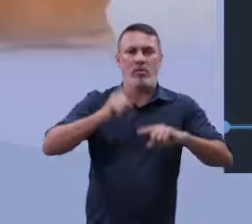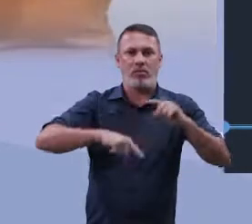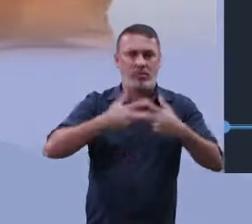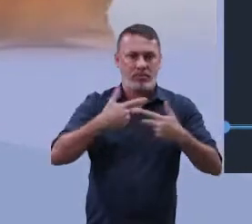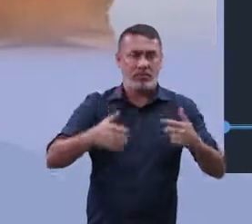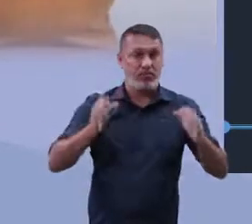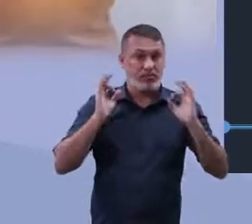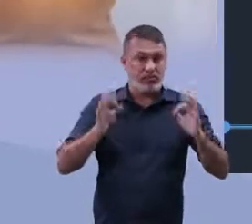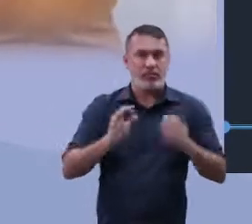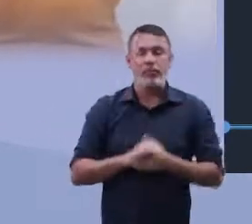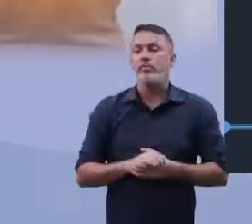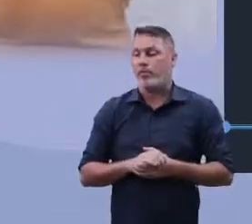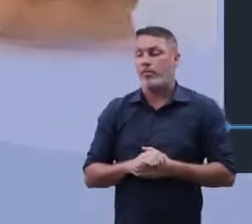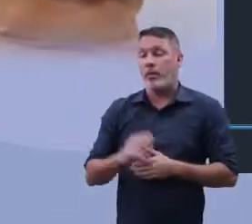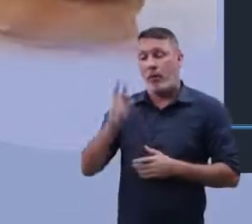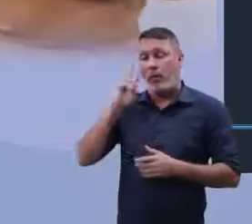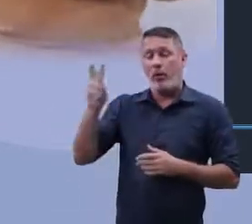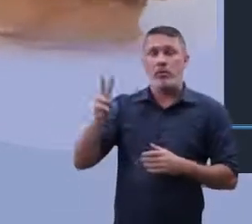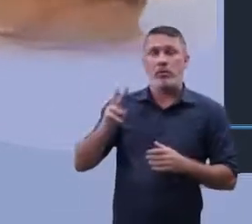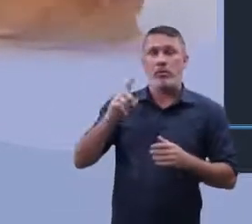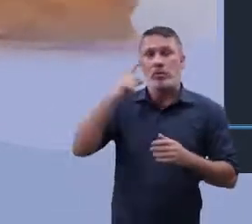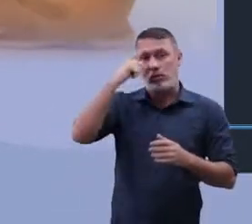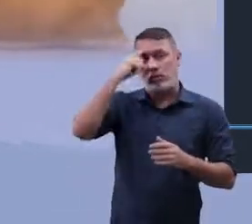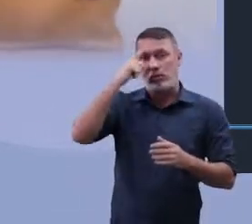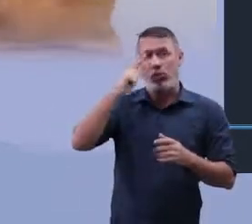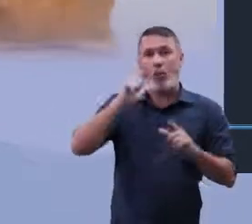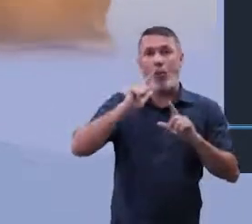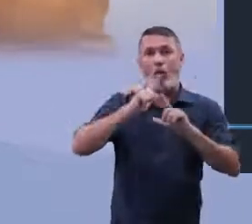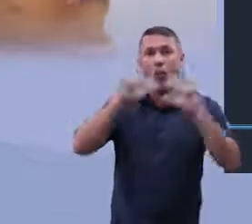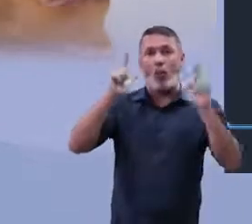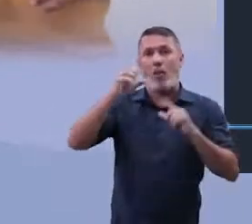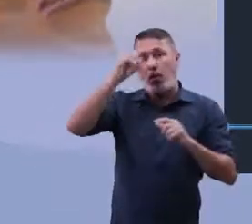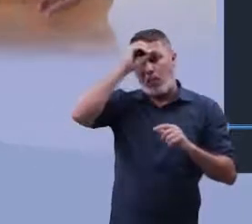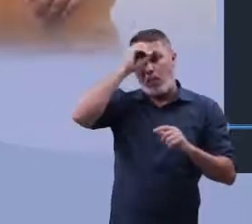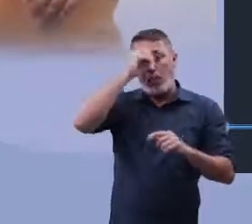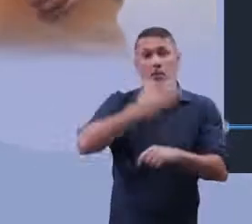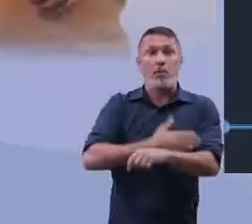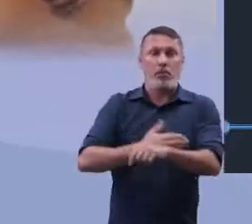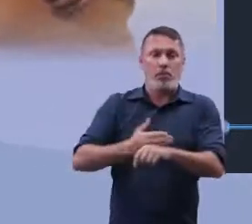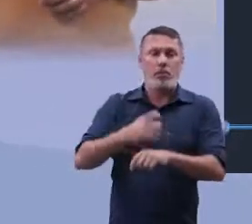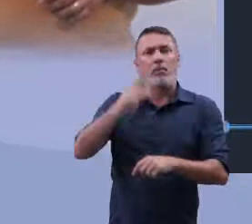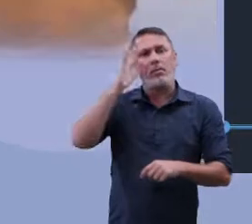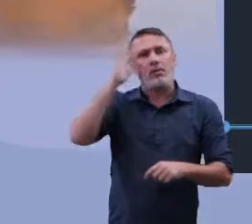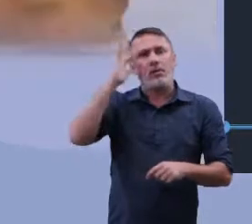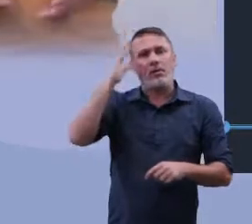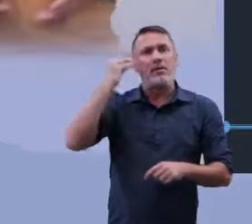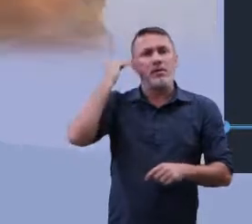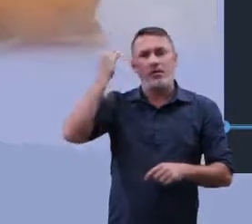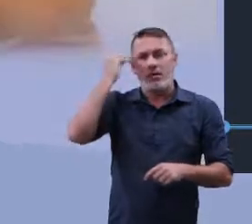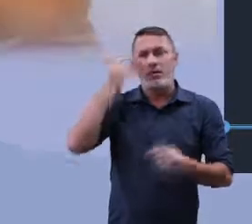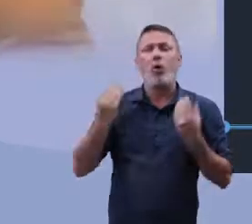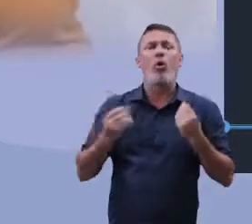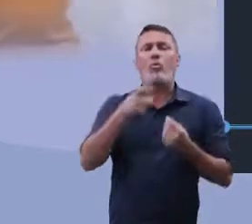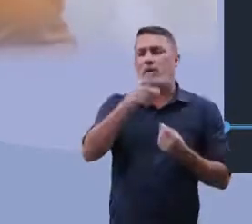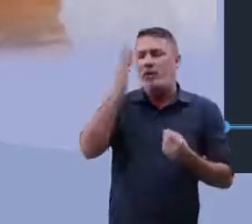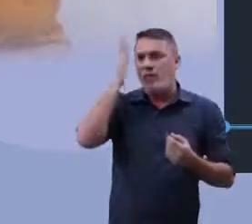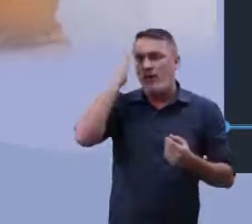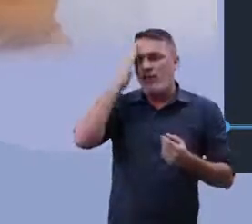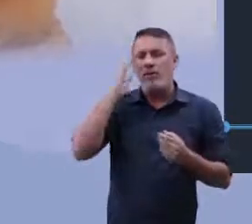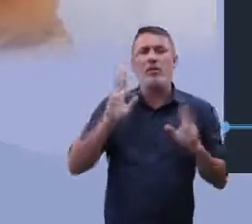Essa é a ideia do consumismo. Deu branco, né? Sempre aquela estratégia que nós utilizamos. Pensa comigo o seguinte: experiência pessoal. O que é